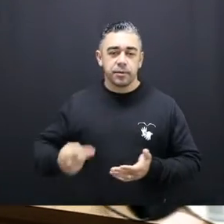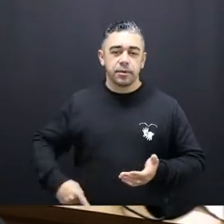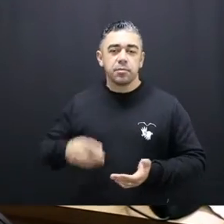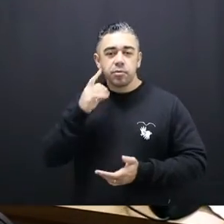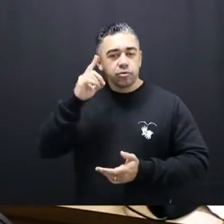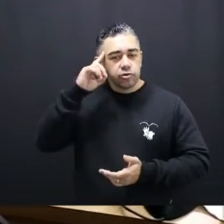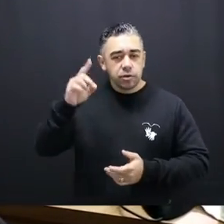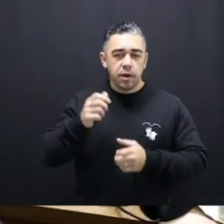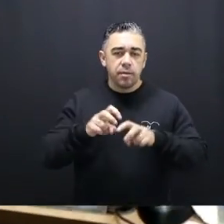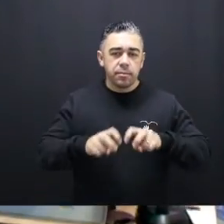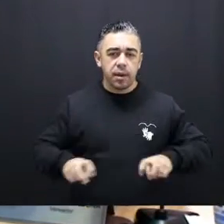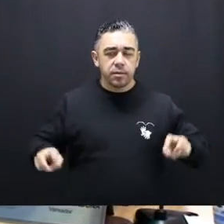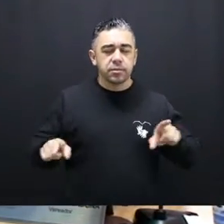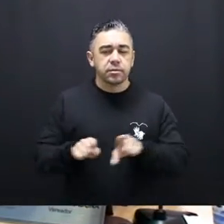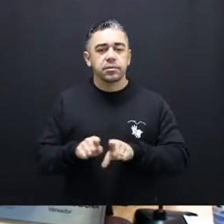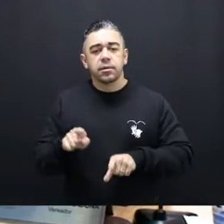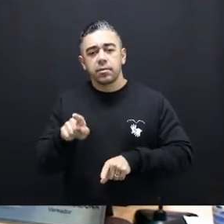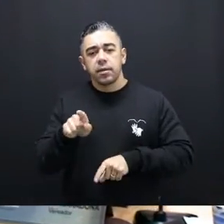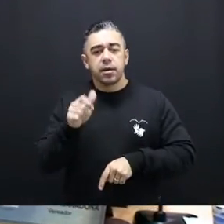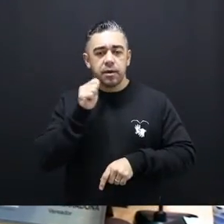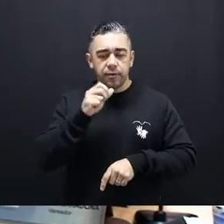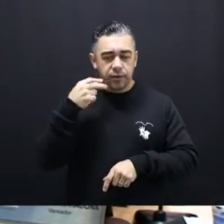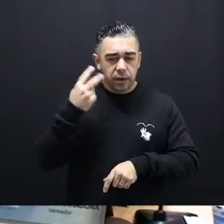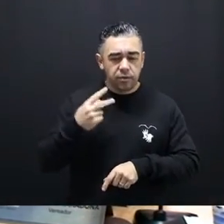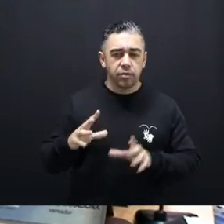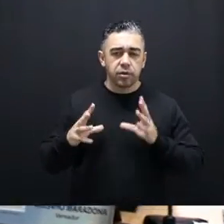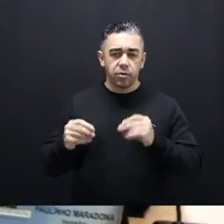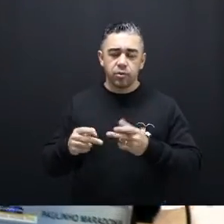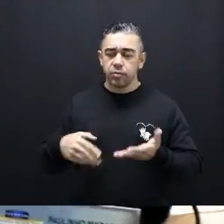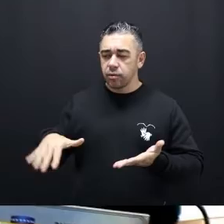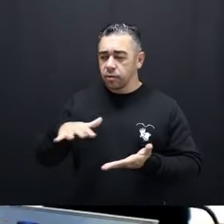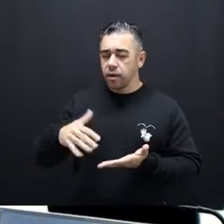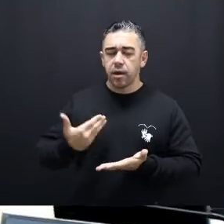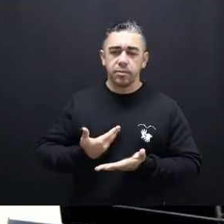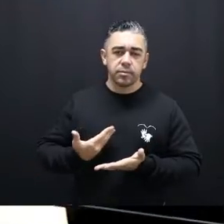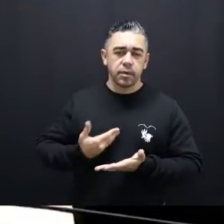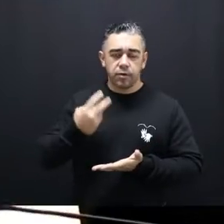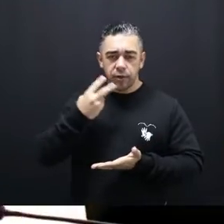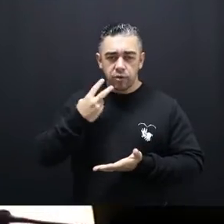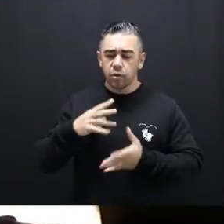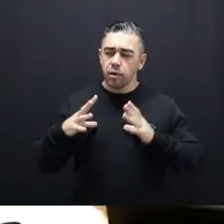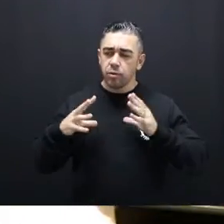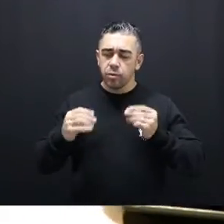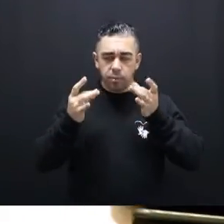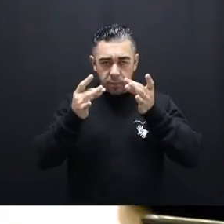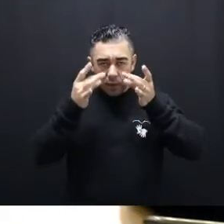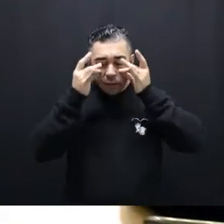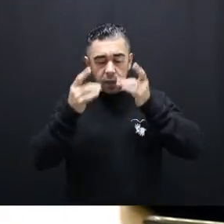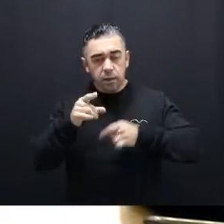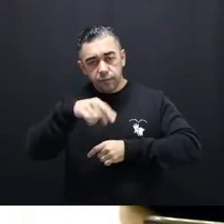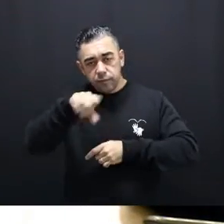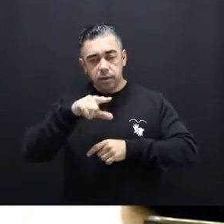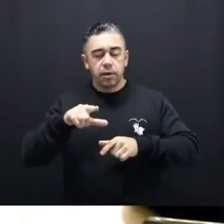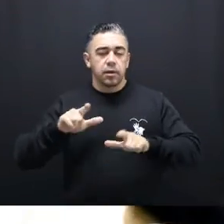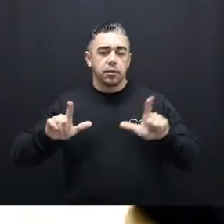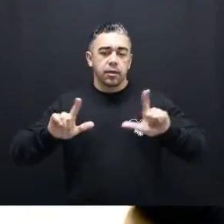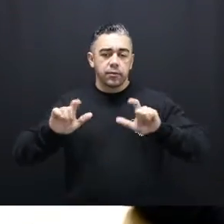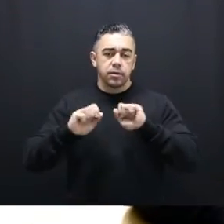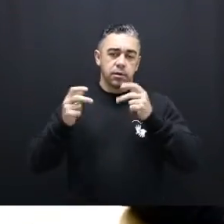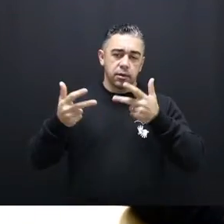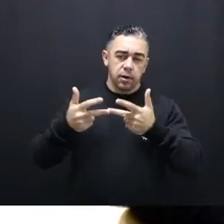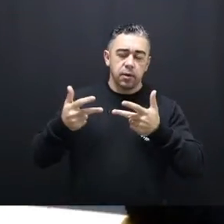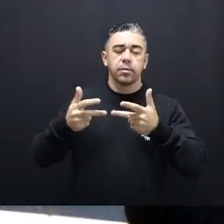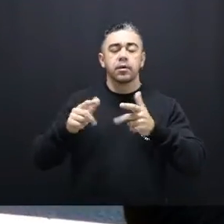mesa a nossa vereadora os companheiros vereadores público presente as pessoas que nos assiste através do meio de comunicação